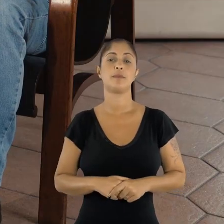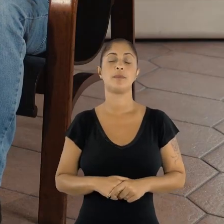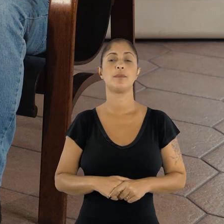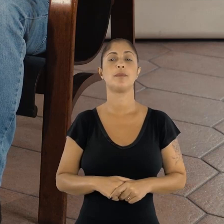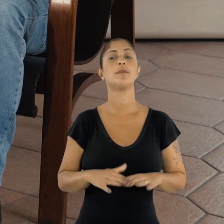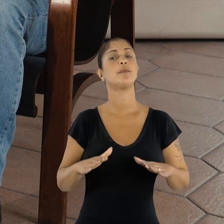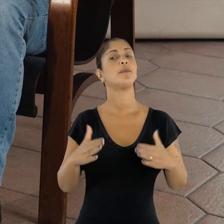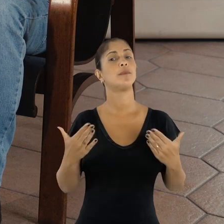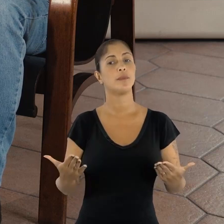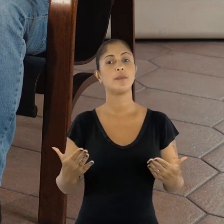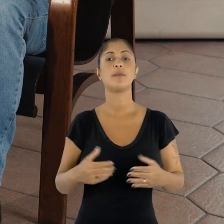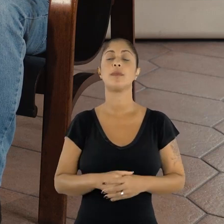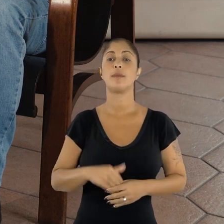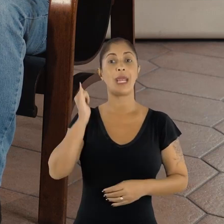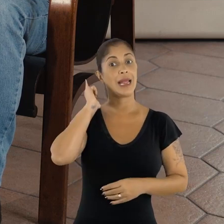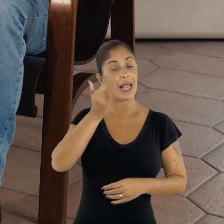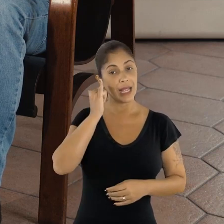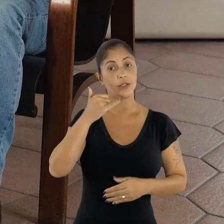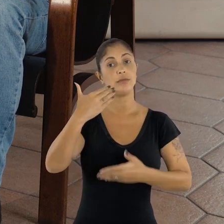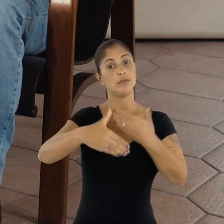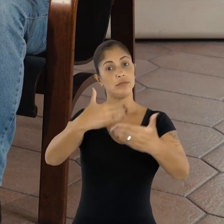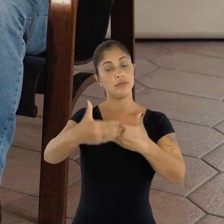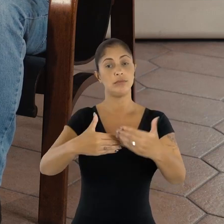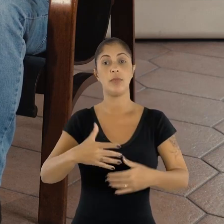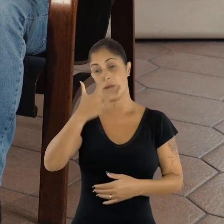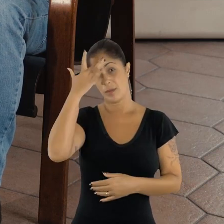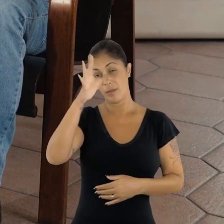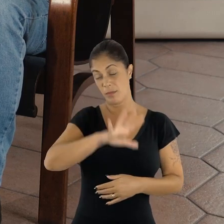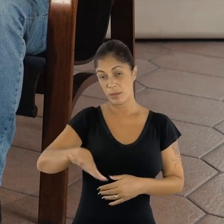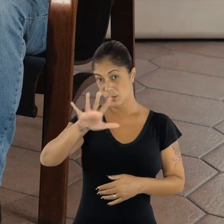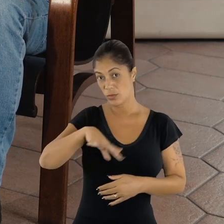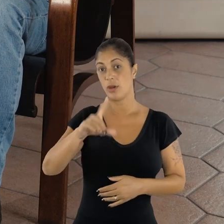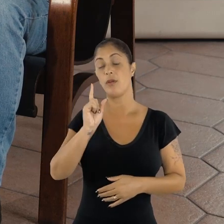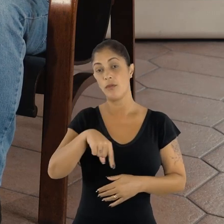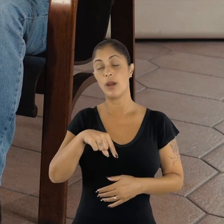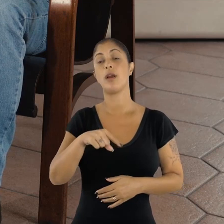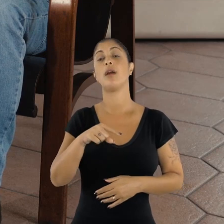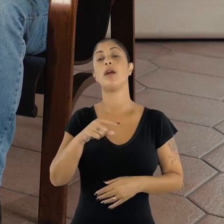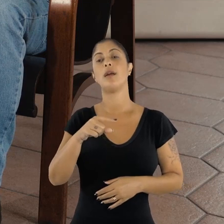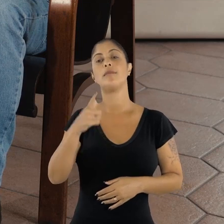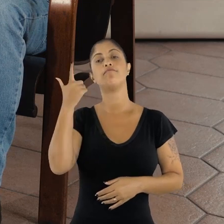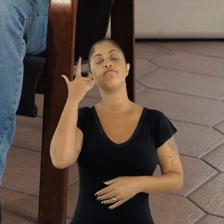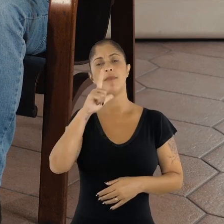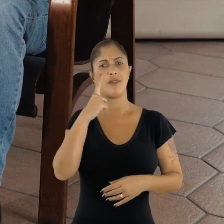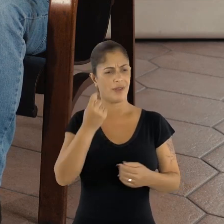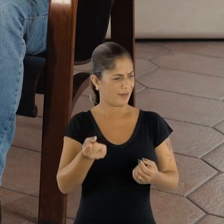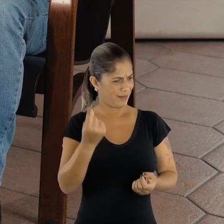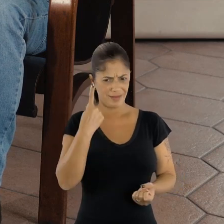na medida em que as narrativas se processavam, o pessoal ia constatando